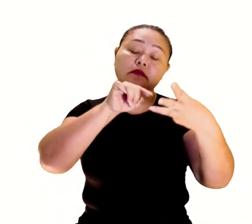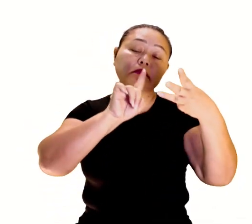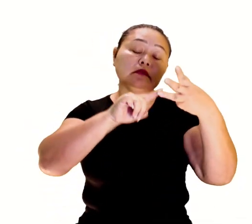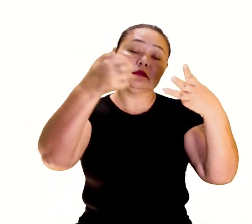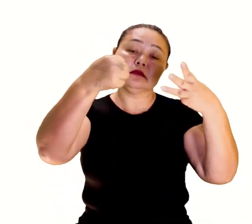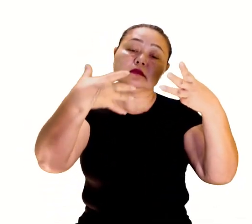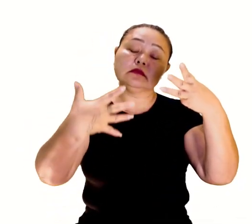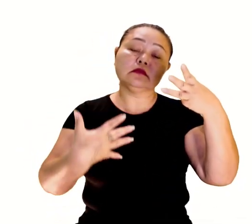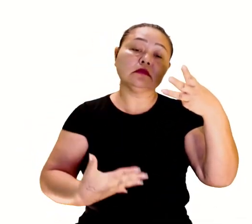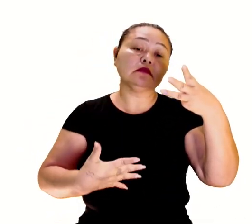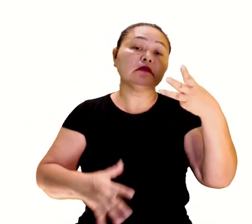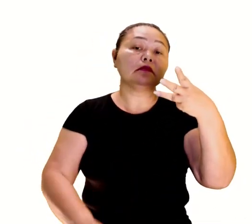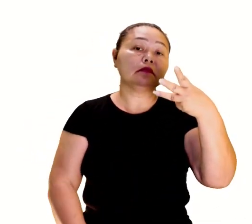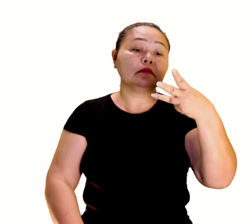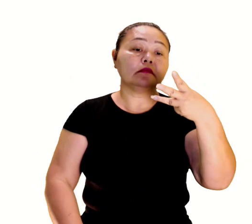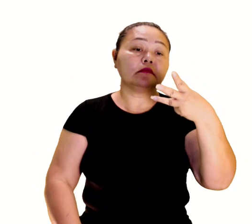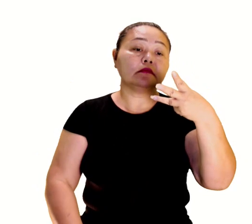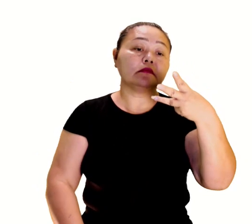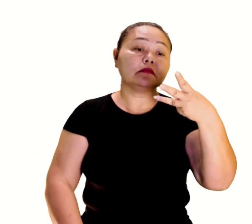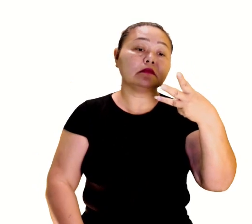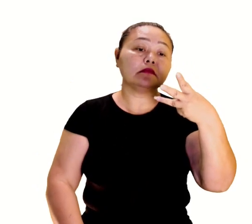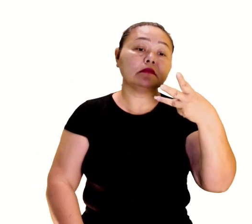passo.